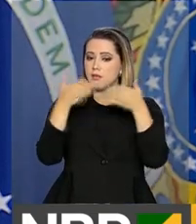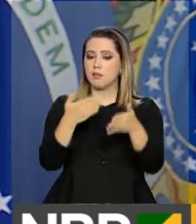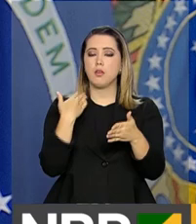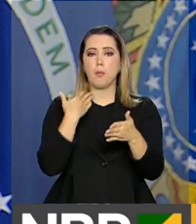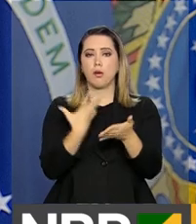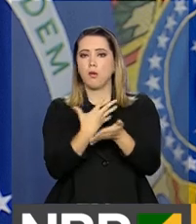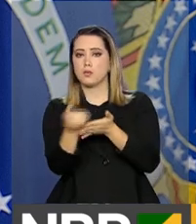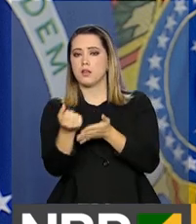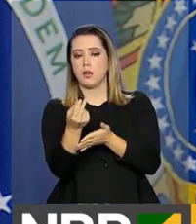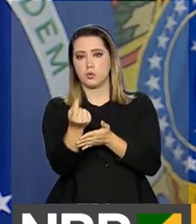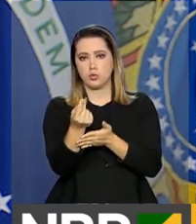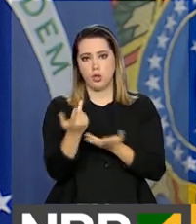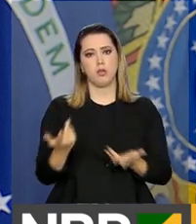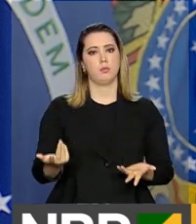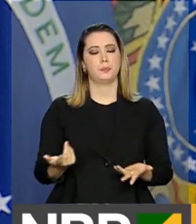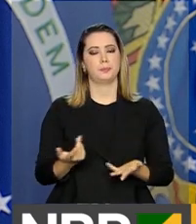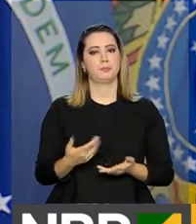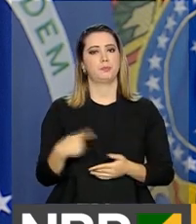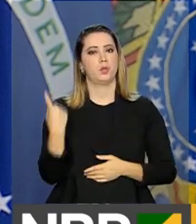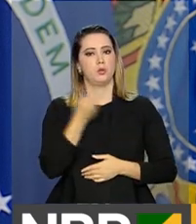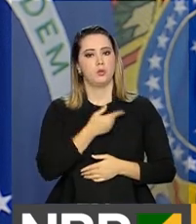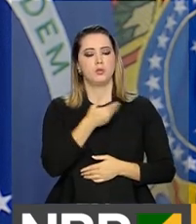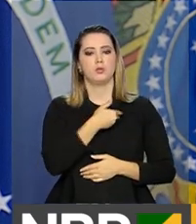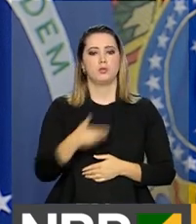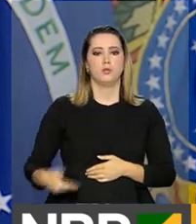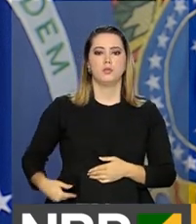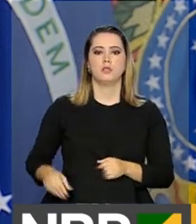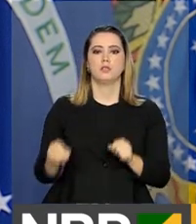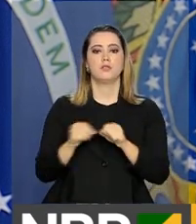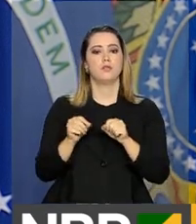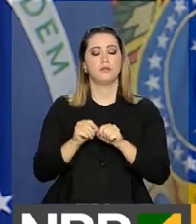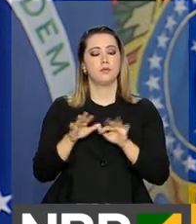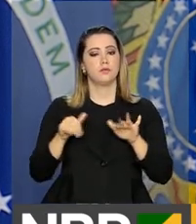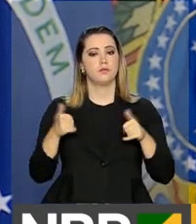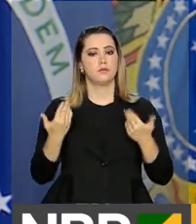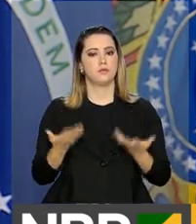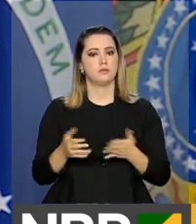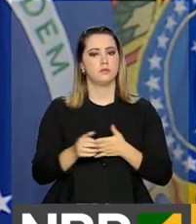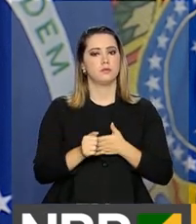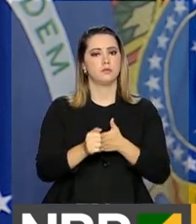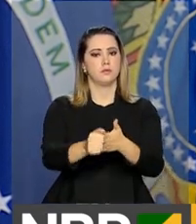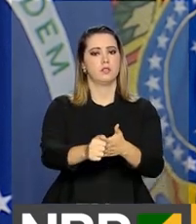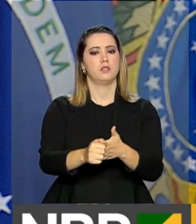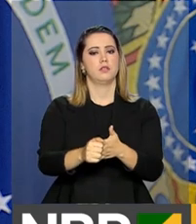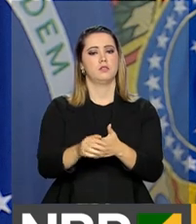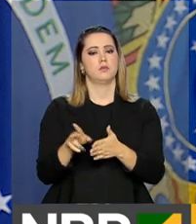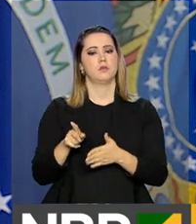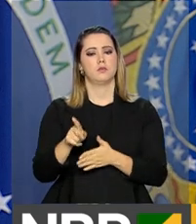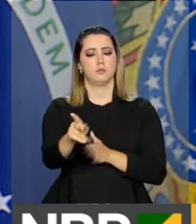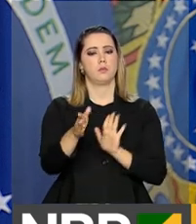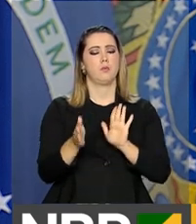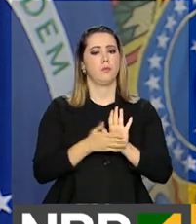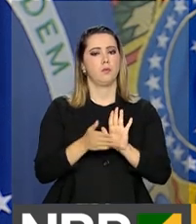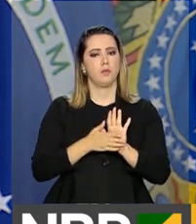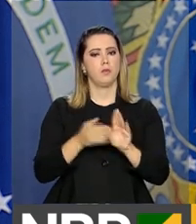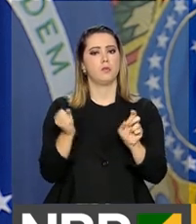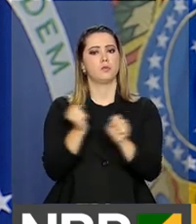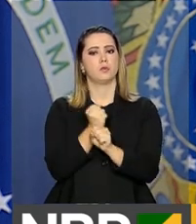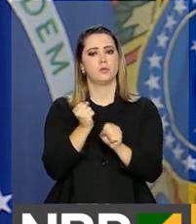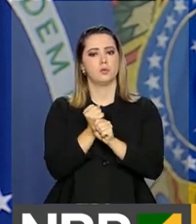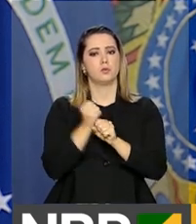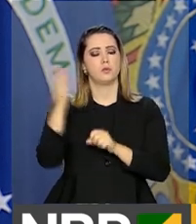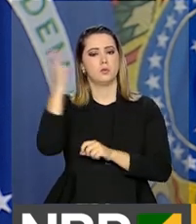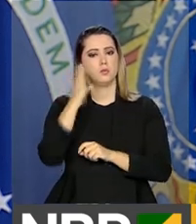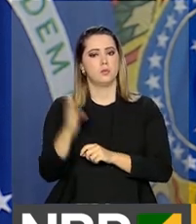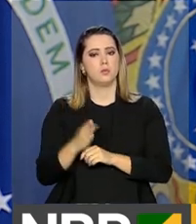sacar esses valores de tudo o que nosso governo faz portanto que anos sempre o propósito de construir um brasil